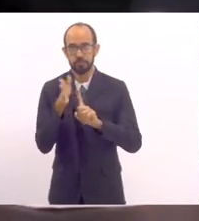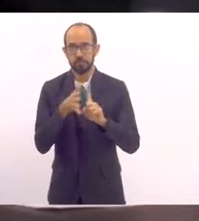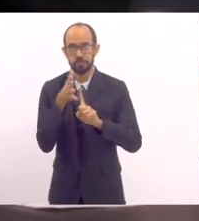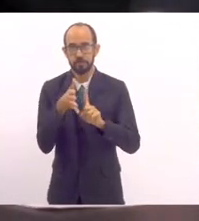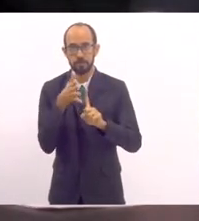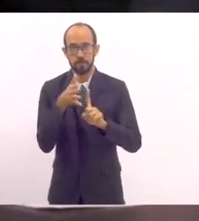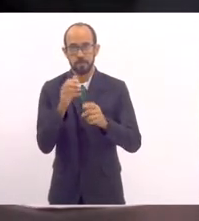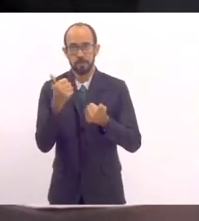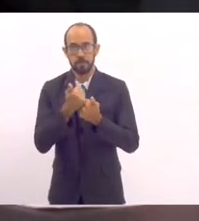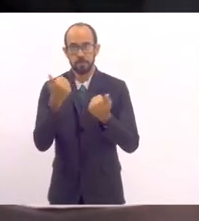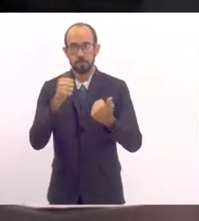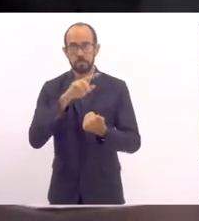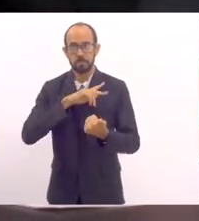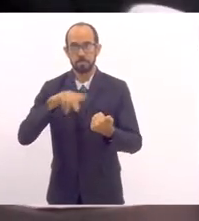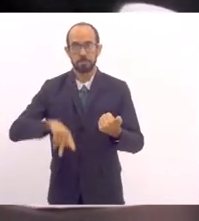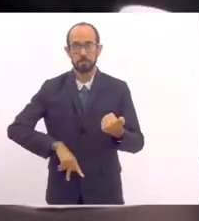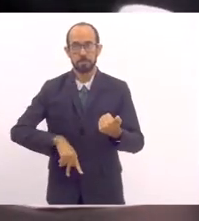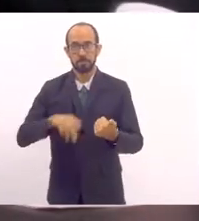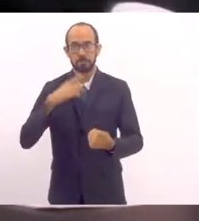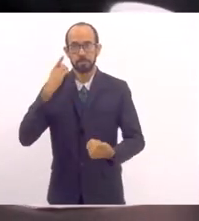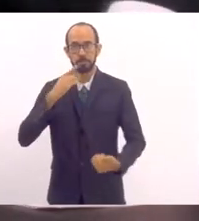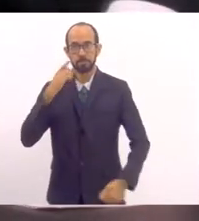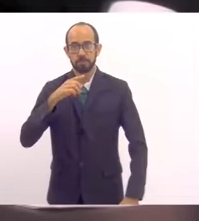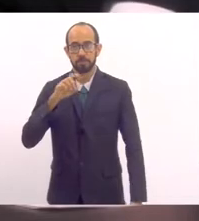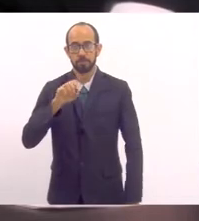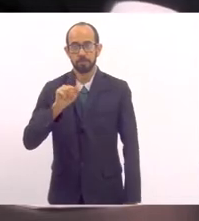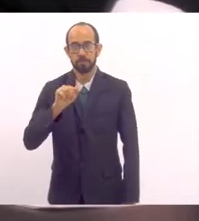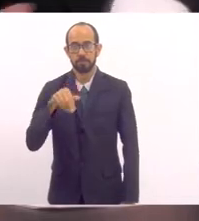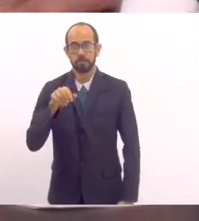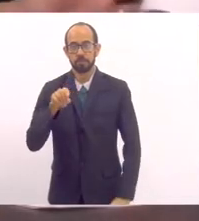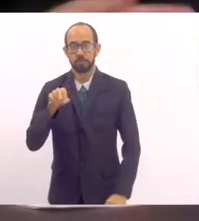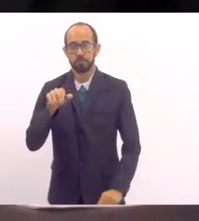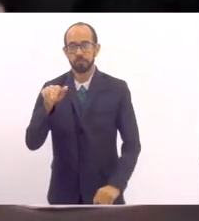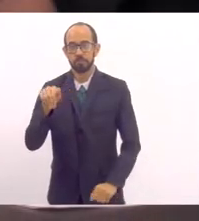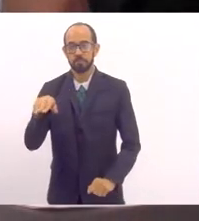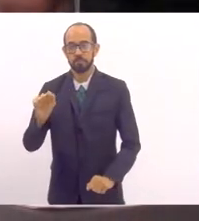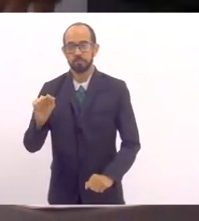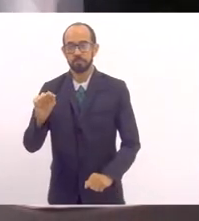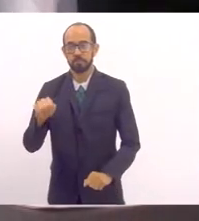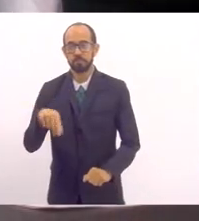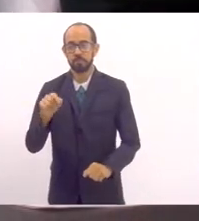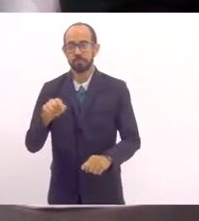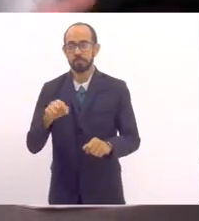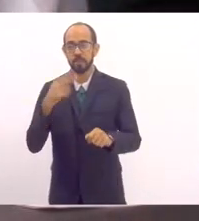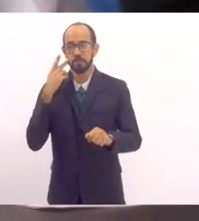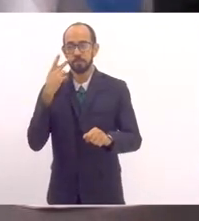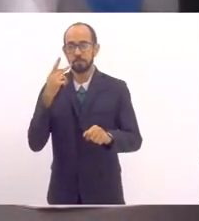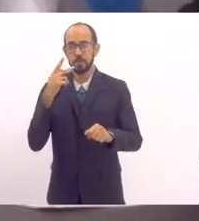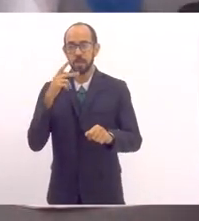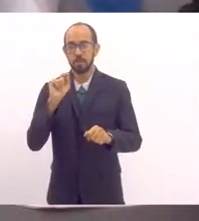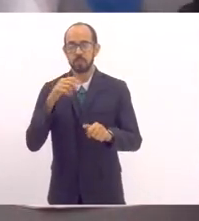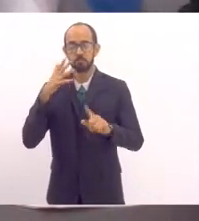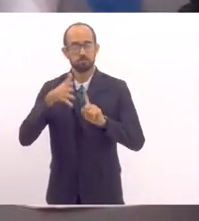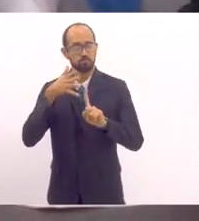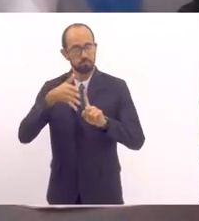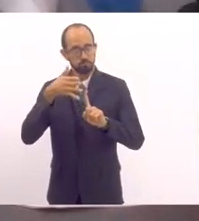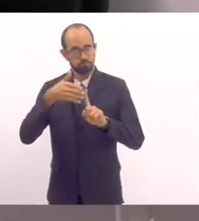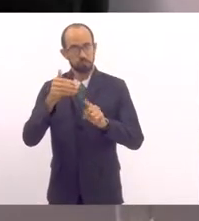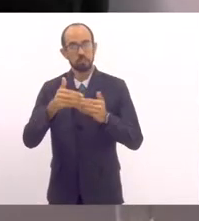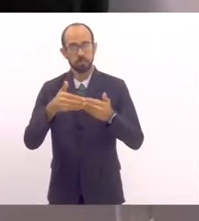momento, à vice-presidente da Comissão de Turismo, a deputada Adriana Baltazar, para dar entrada, fazer as suas considerações.